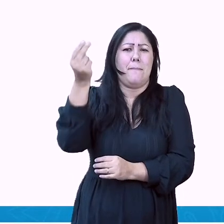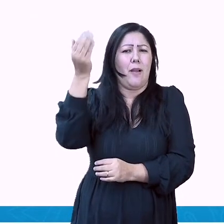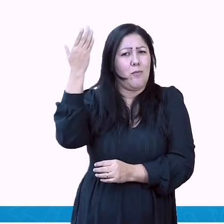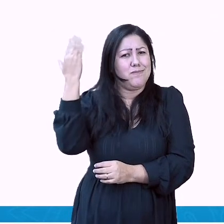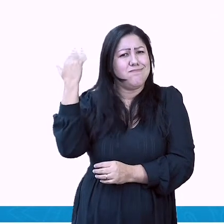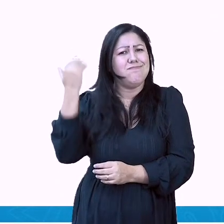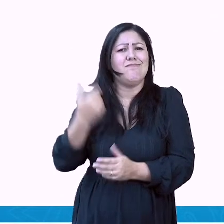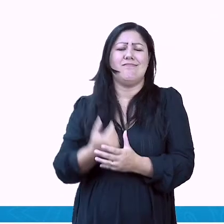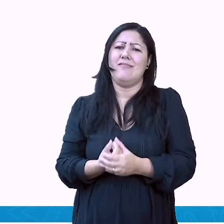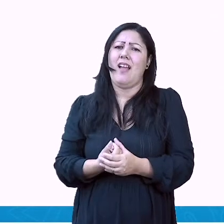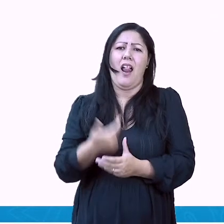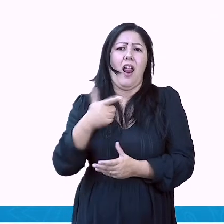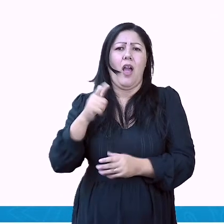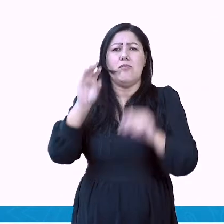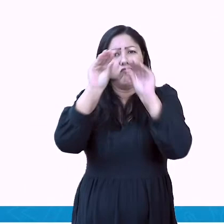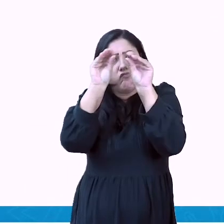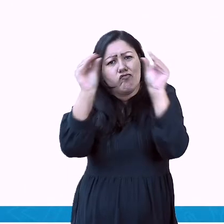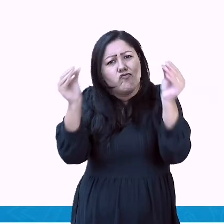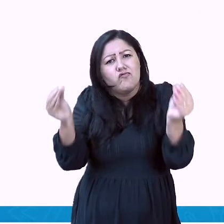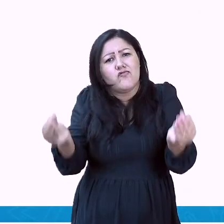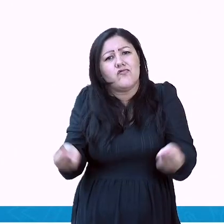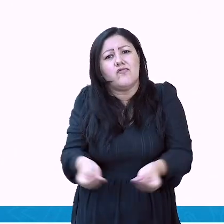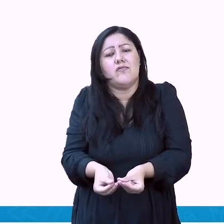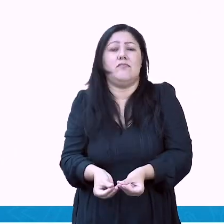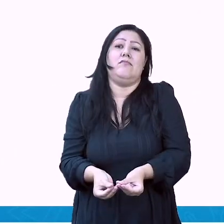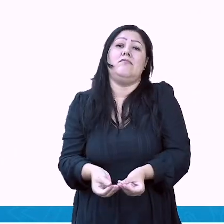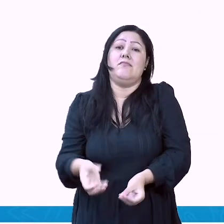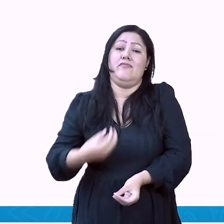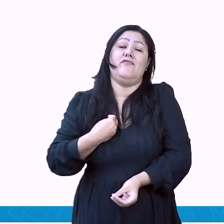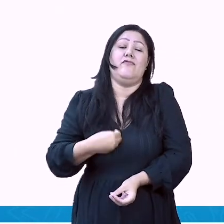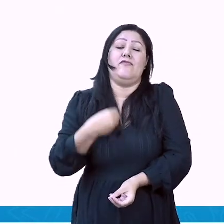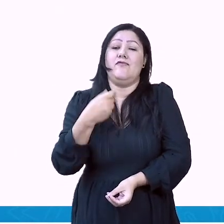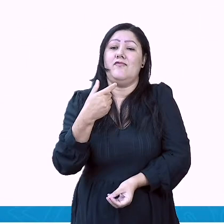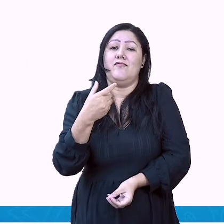atrás, essa camada não havia. Então não havia vida.